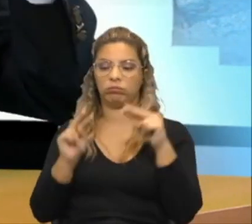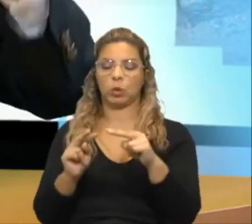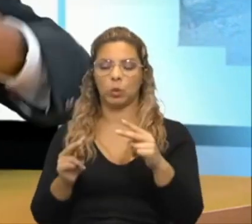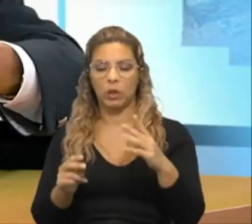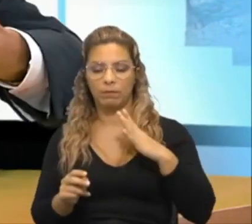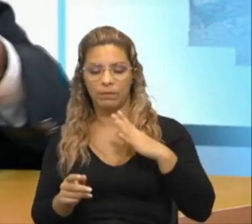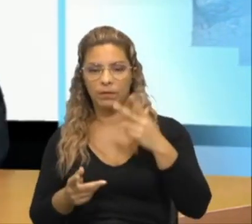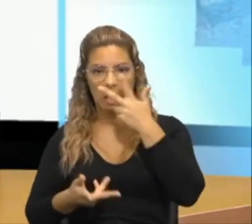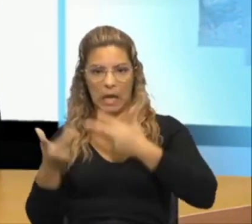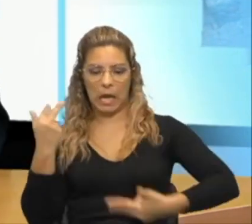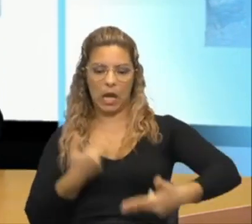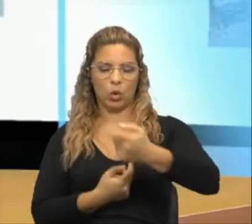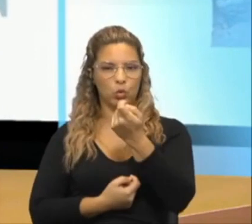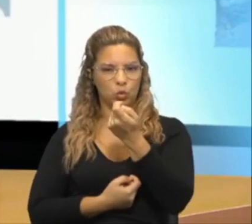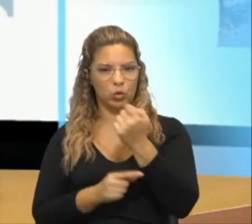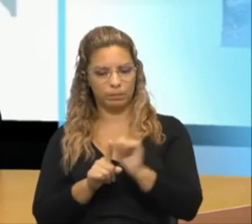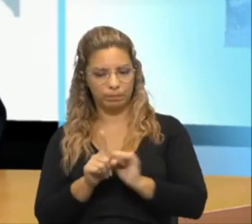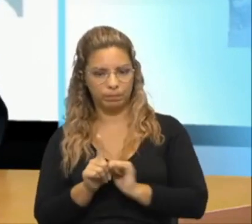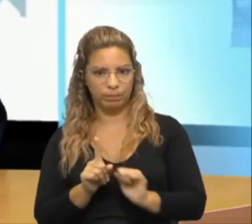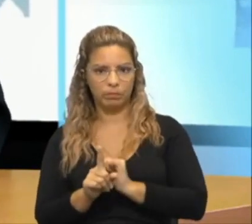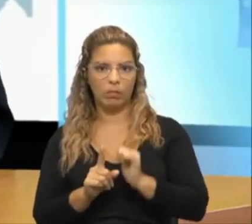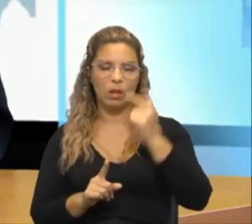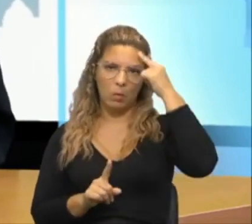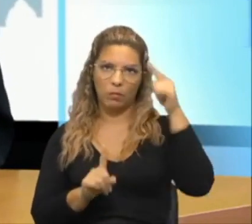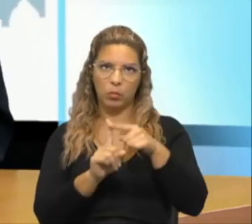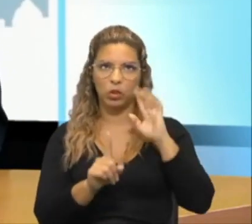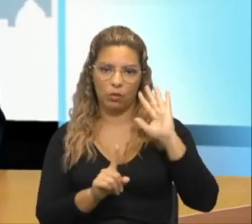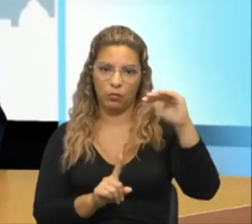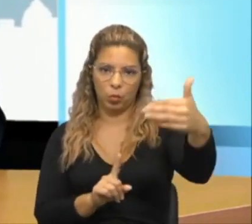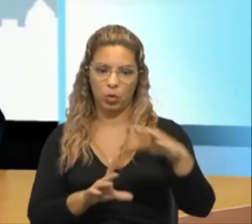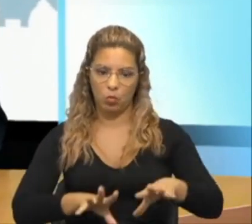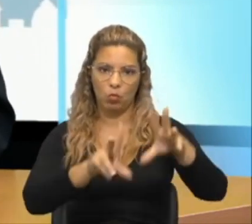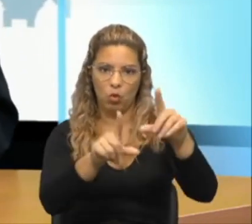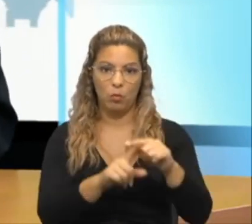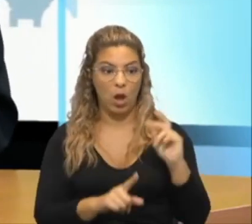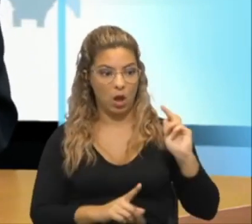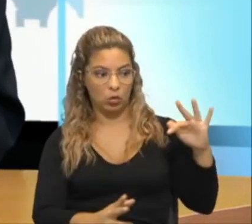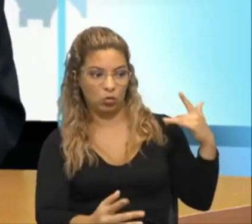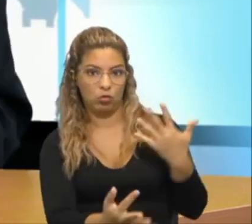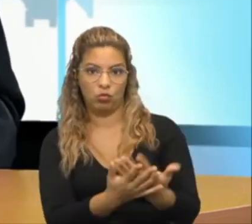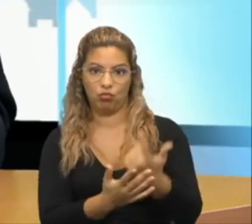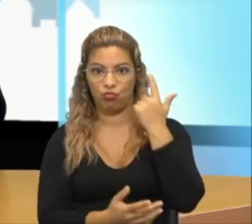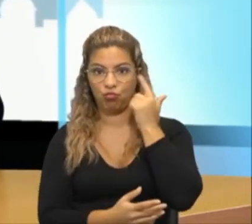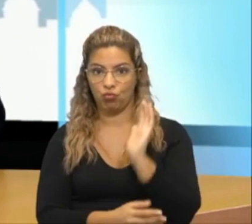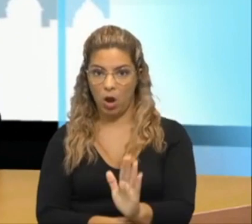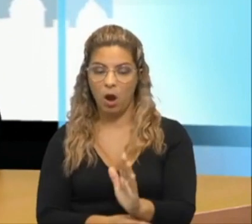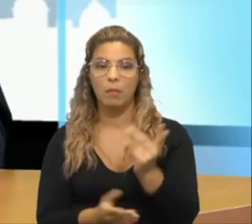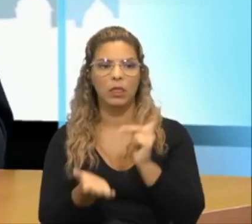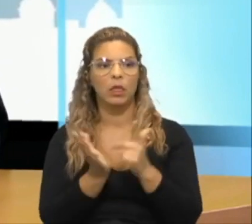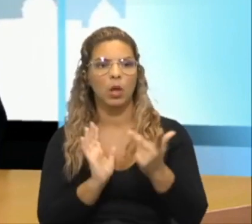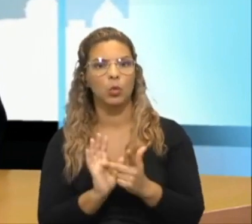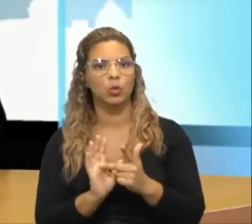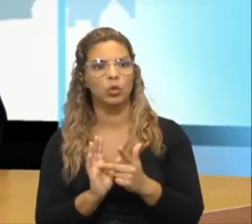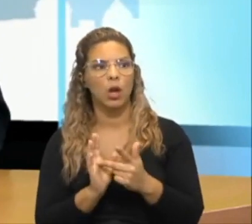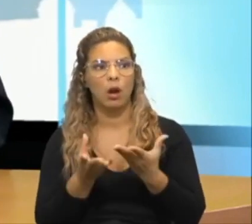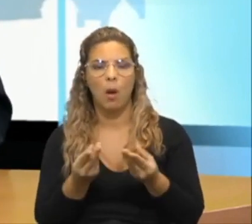sobretudo renovador, na noção do que é o progresso. Como é que, passadas tantas décadas, a tecnologia não respondeu, e temos de ter esta humildade